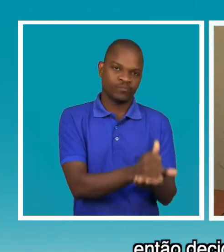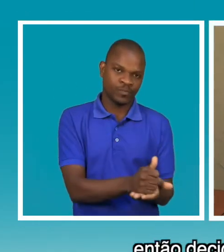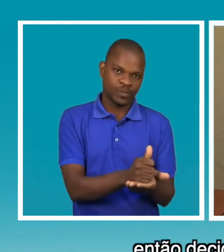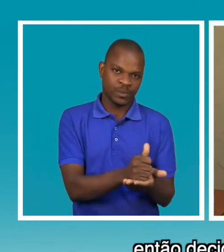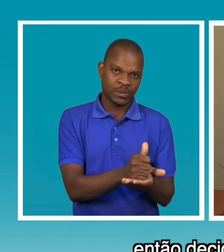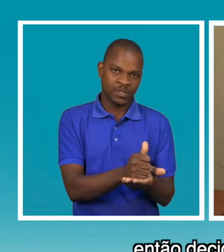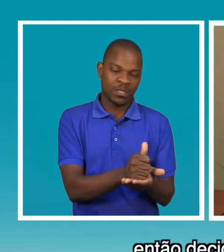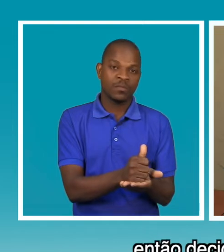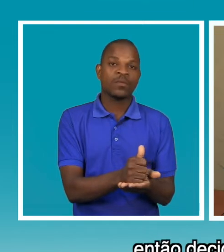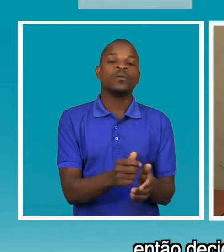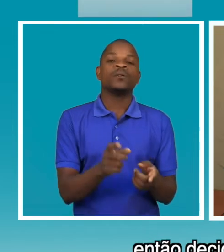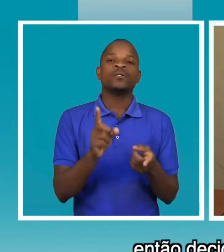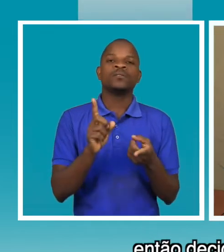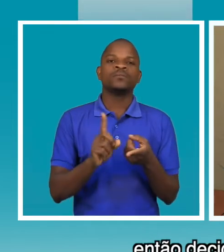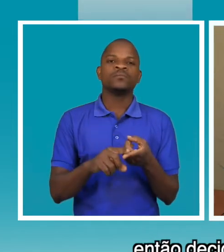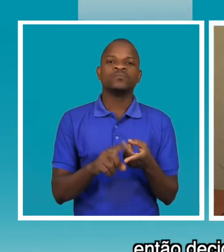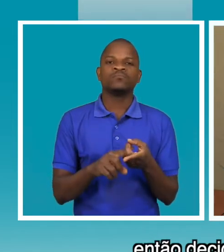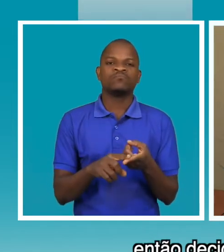mais...